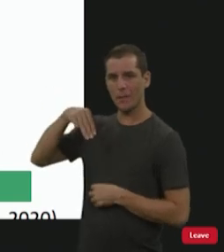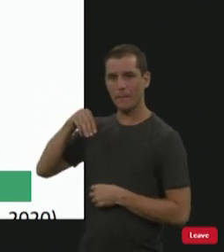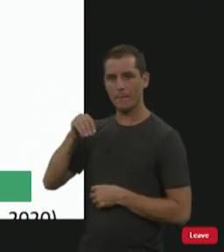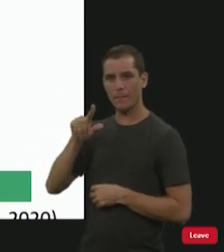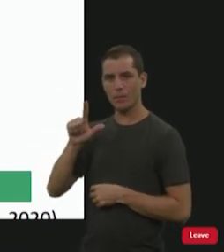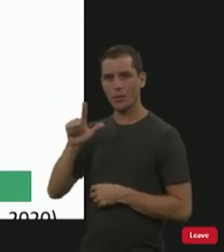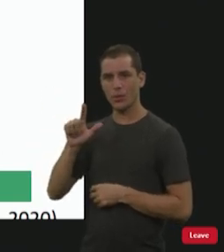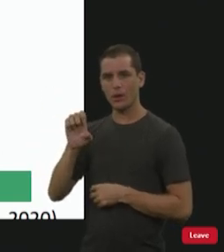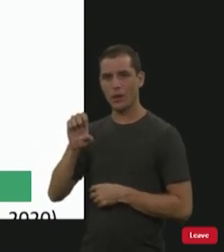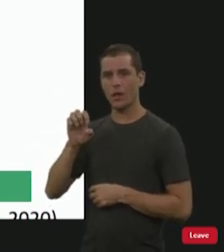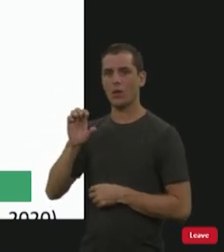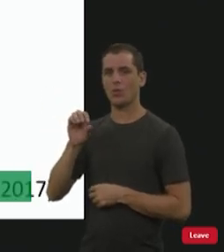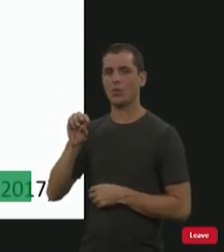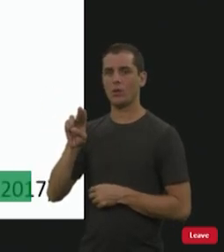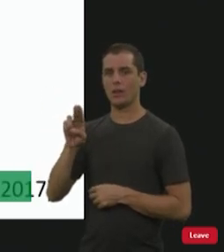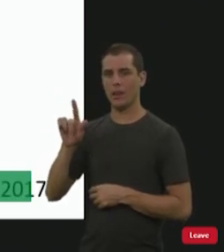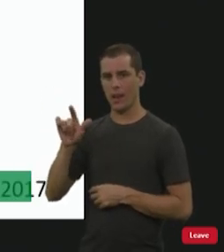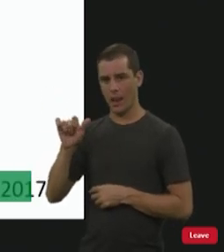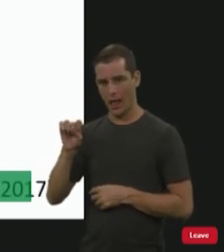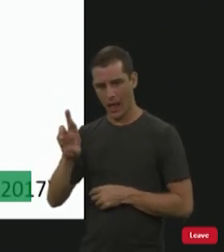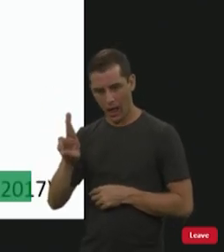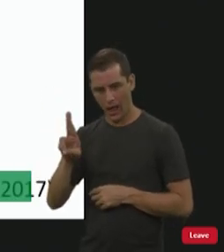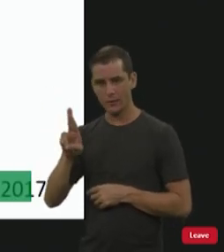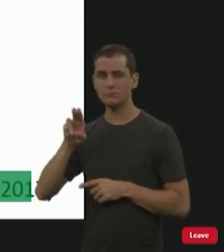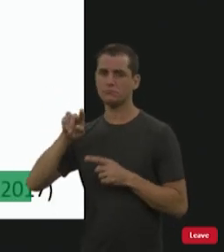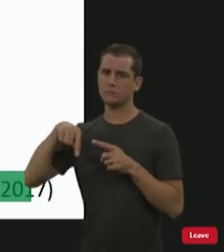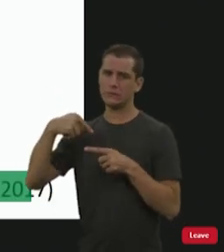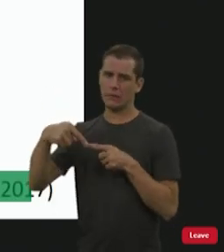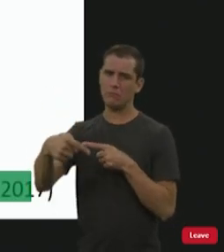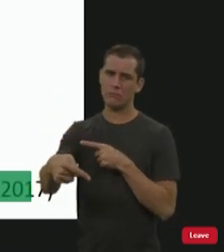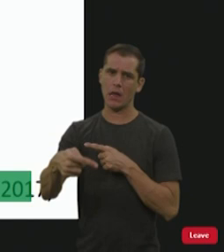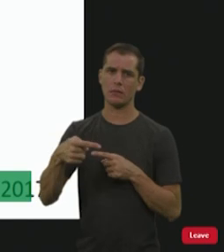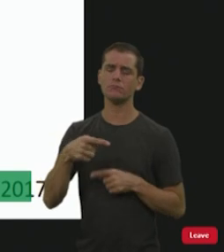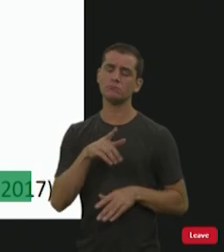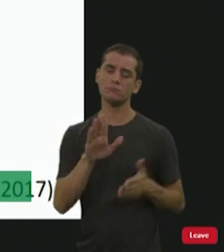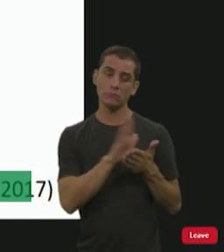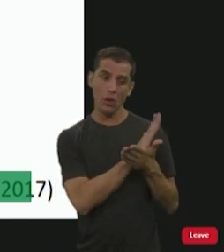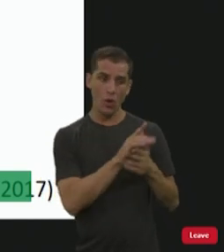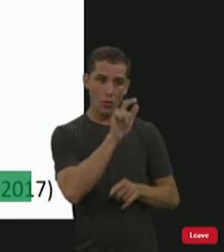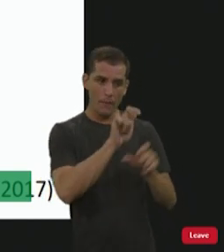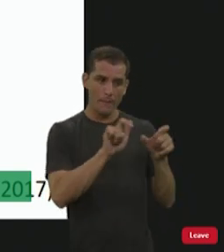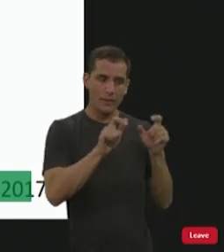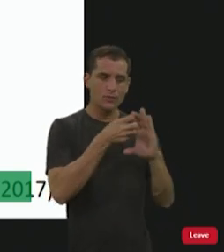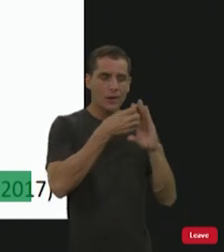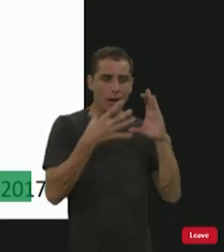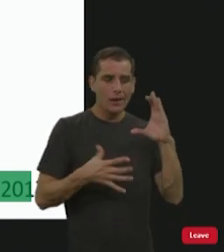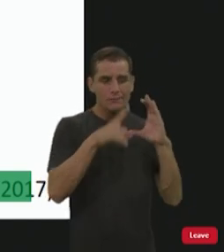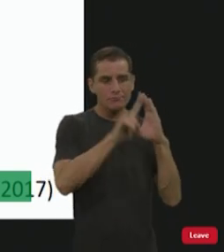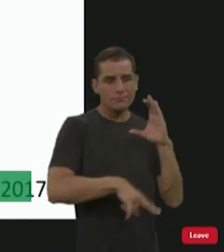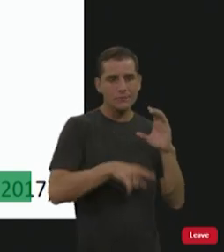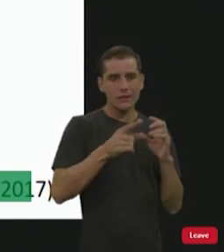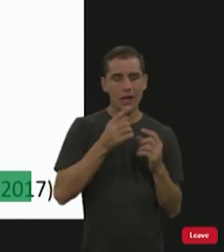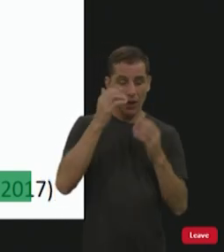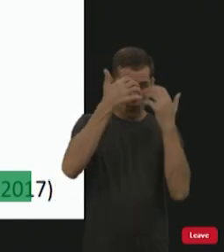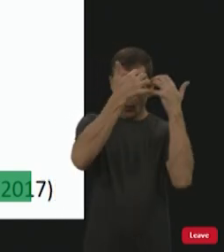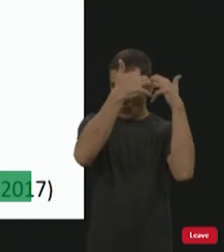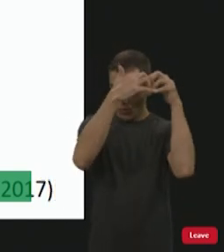no Brasil. Alguns pacientes podem ter um atraso cognitivo, é comum